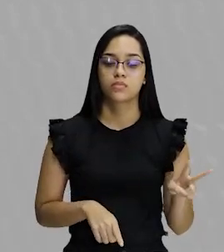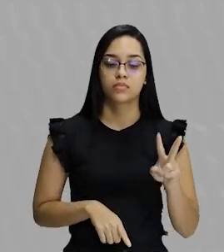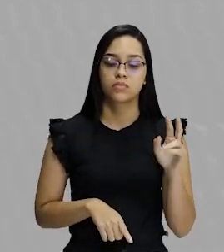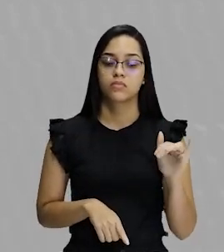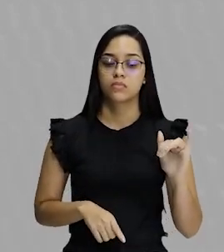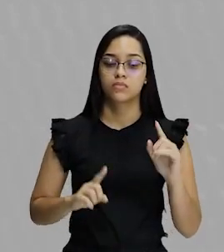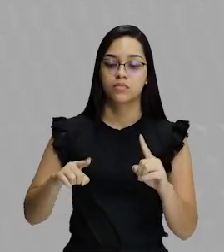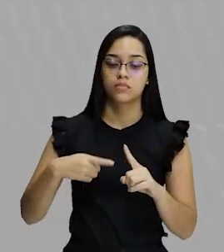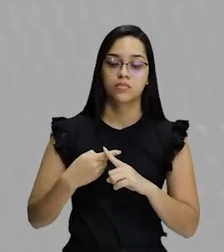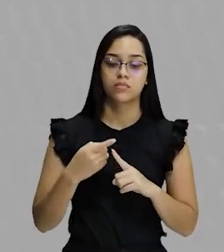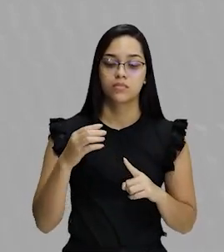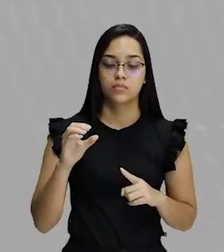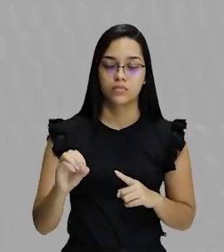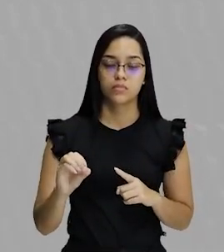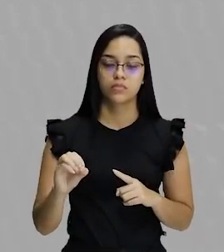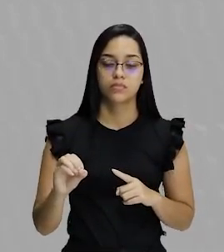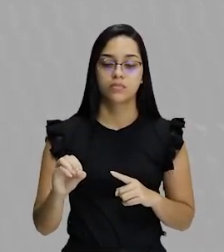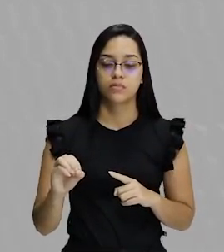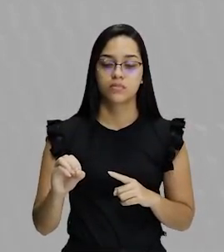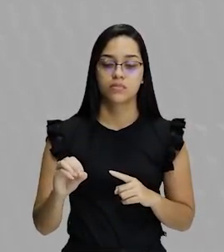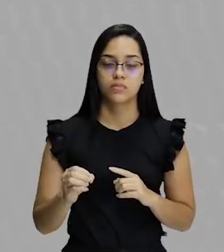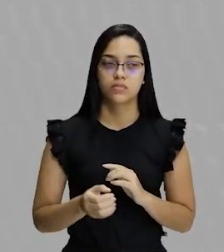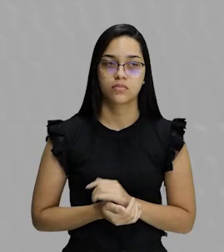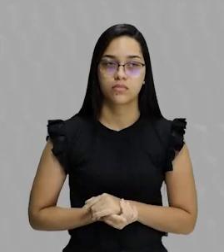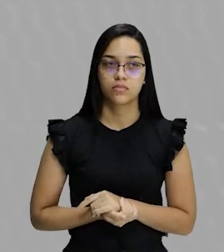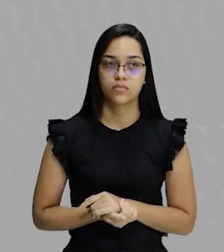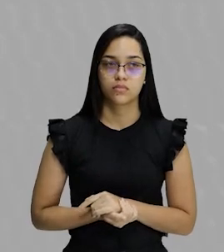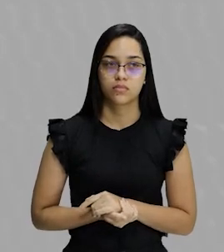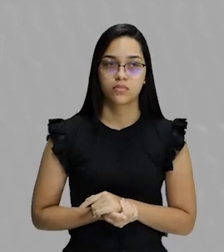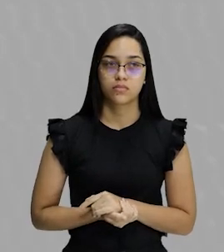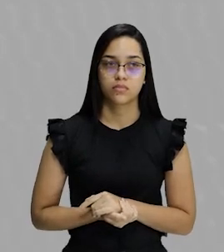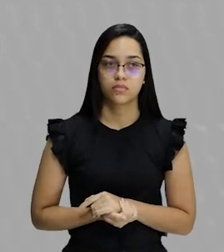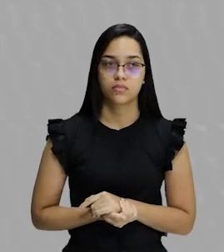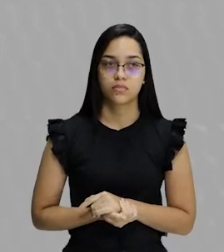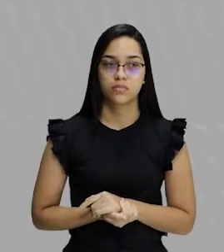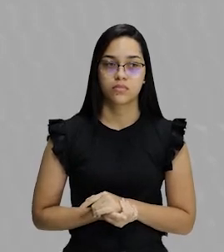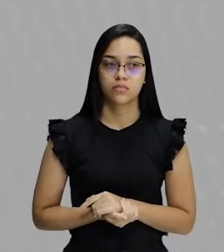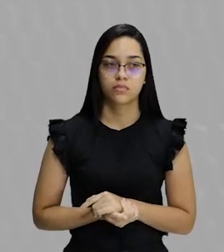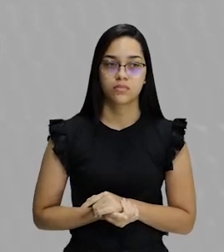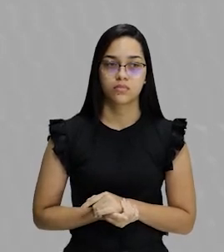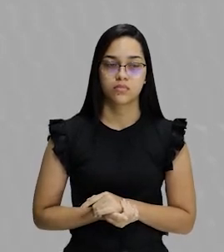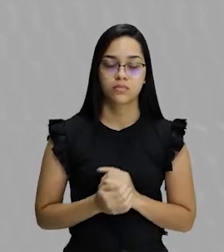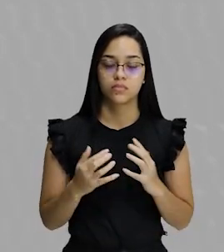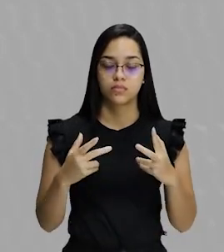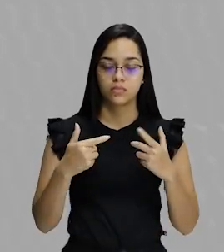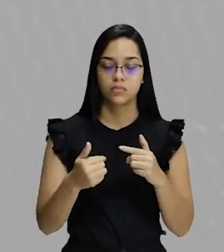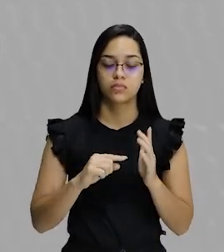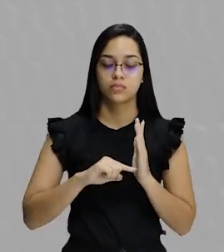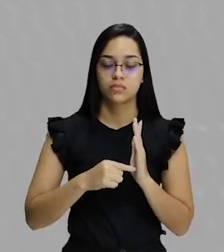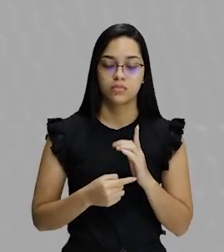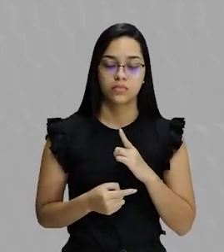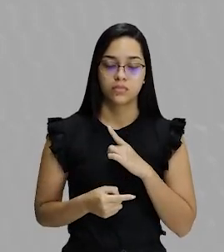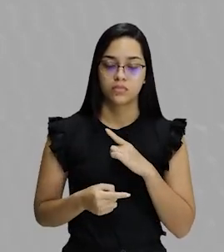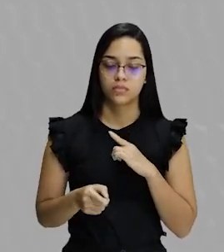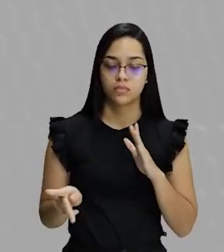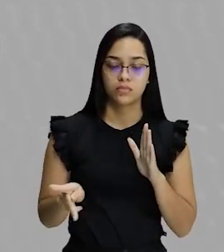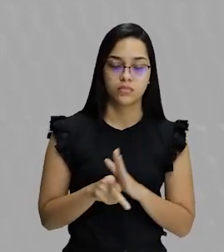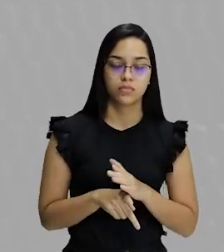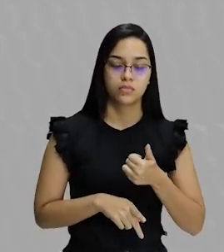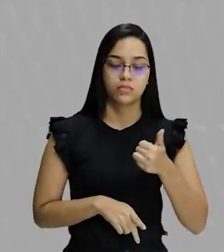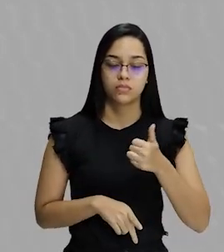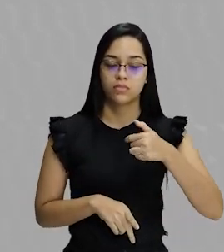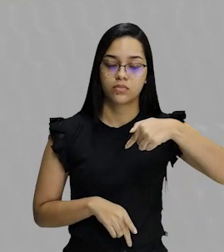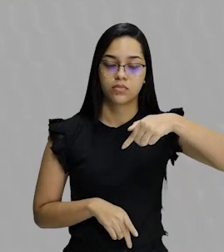y também é maior do que zero. Maior do que zero significa positivo. Tá? Então, todo ponto que pertence ao